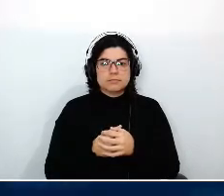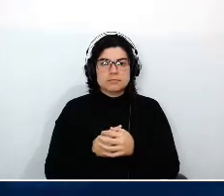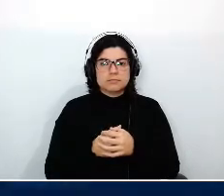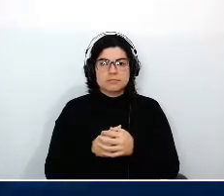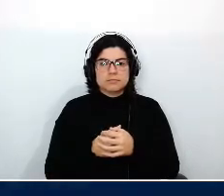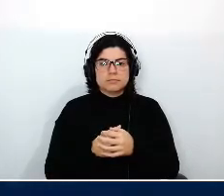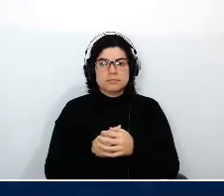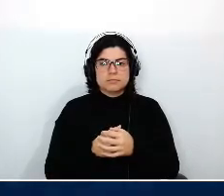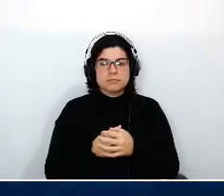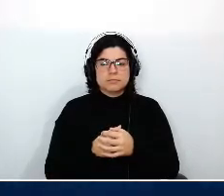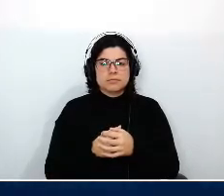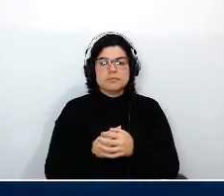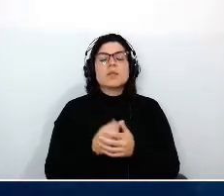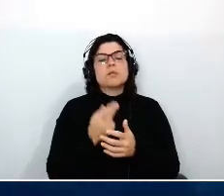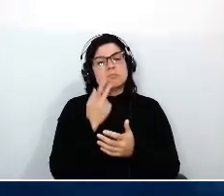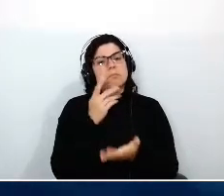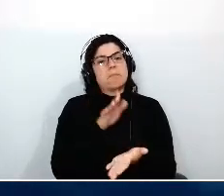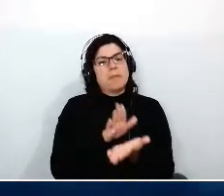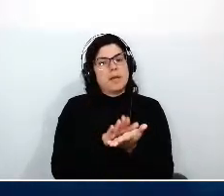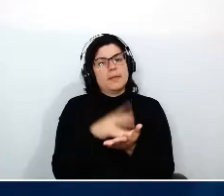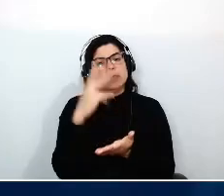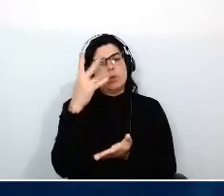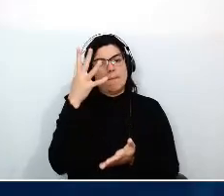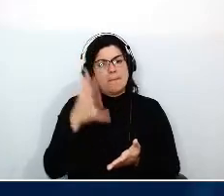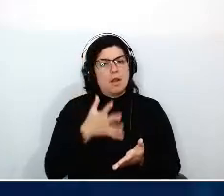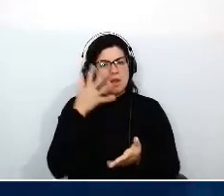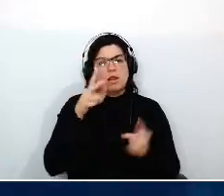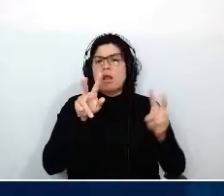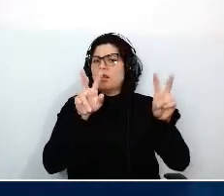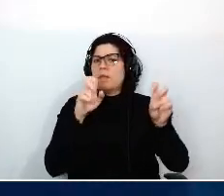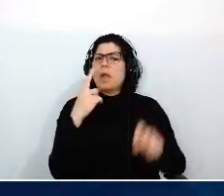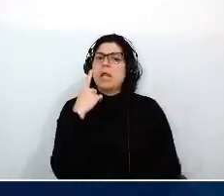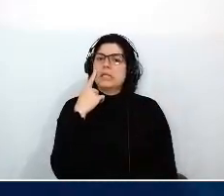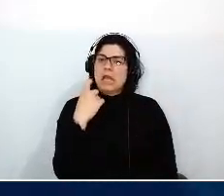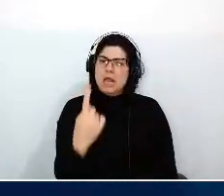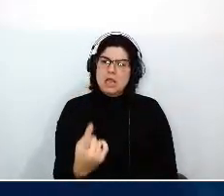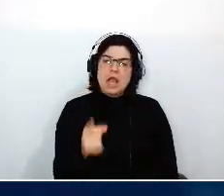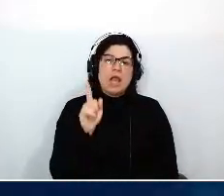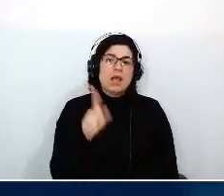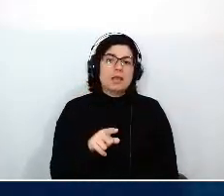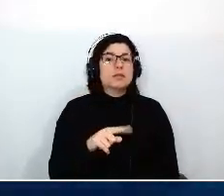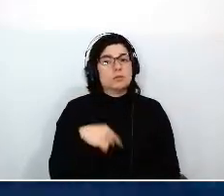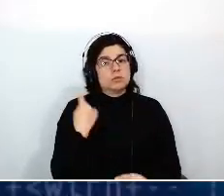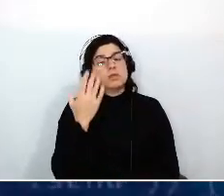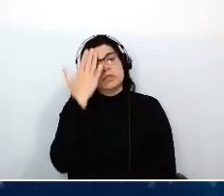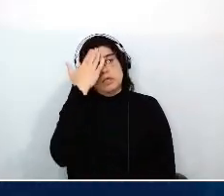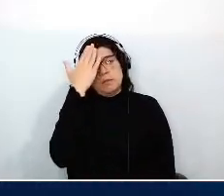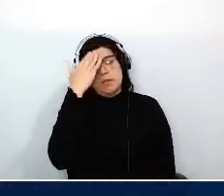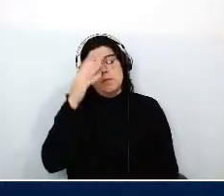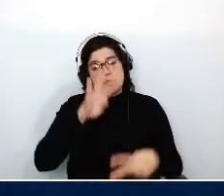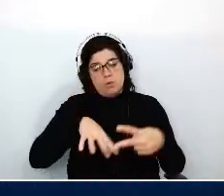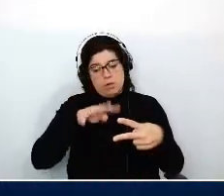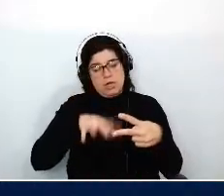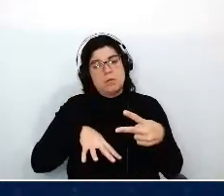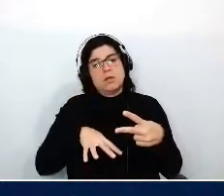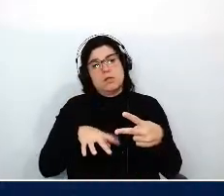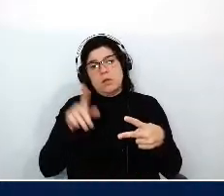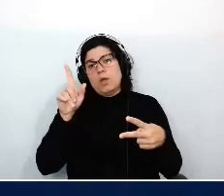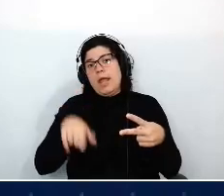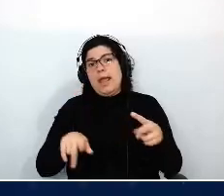Fala aí, Léo. Parabéns pela palestra. É um assunto muito interessante. A gente sabe que programação funcional é um assunto que se tornou